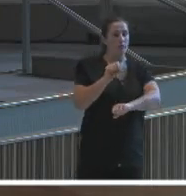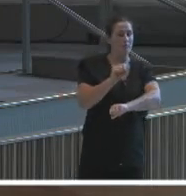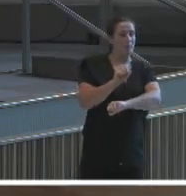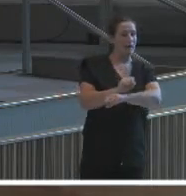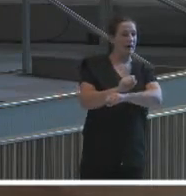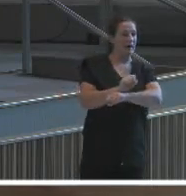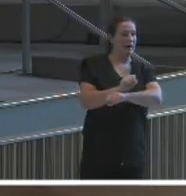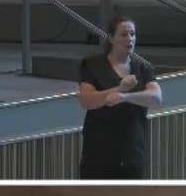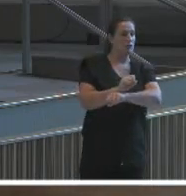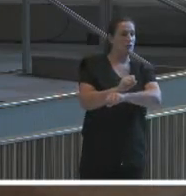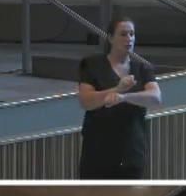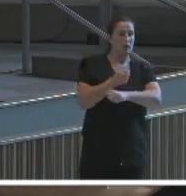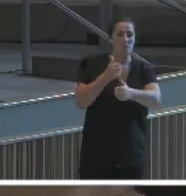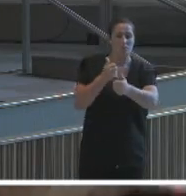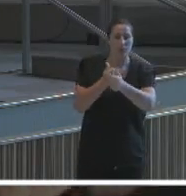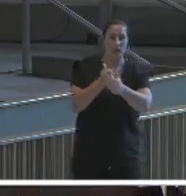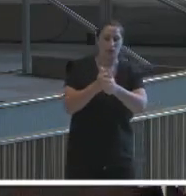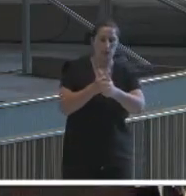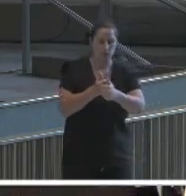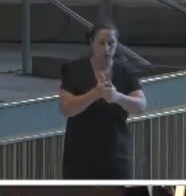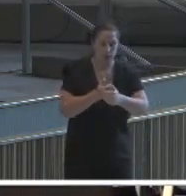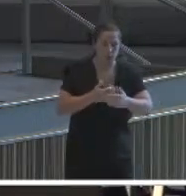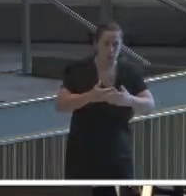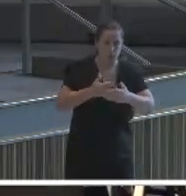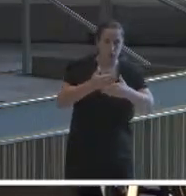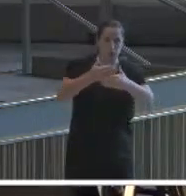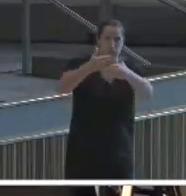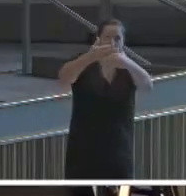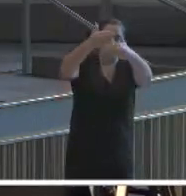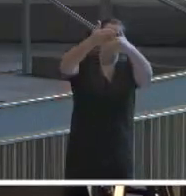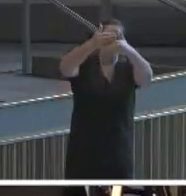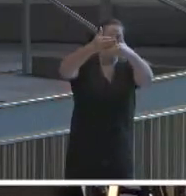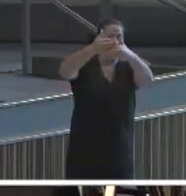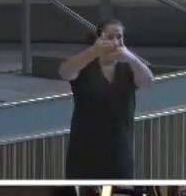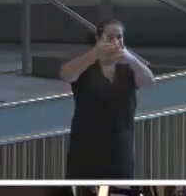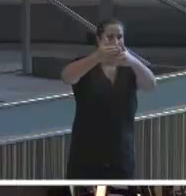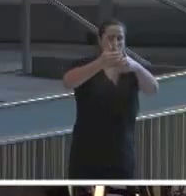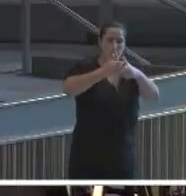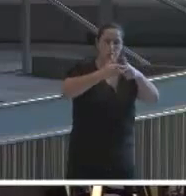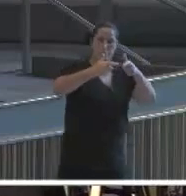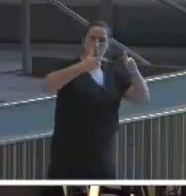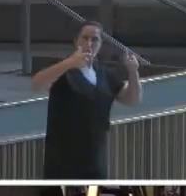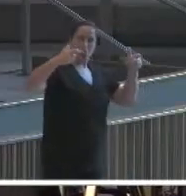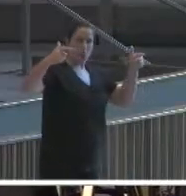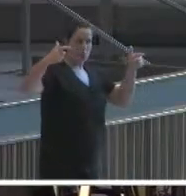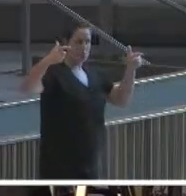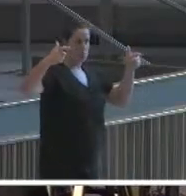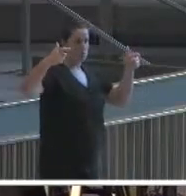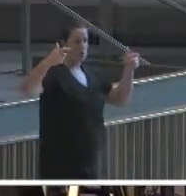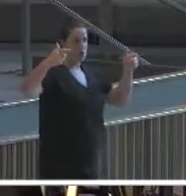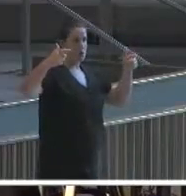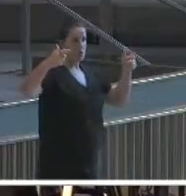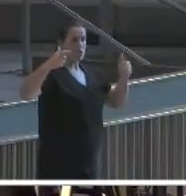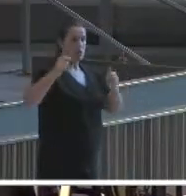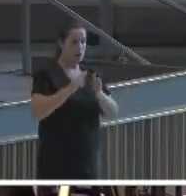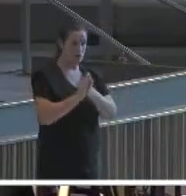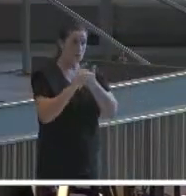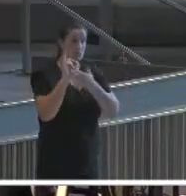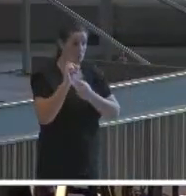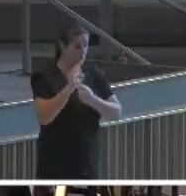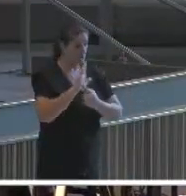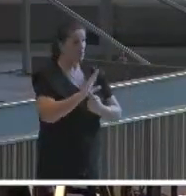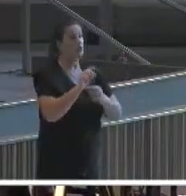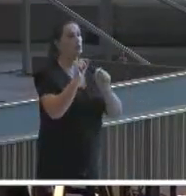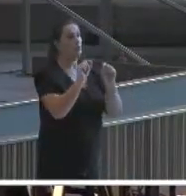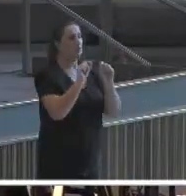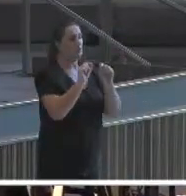a muralha de Jericó. Então, para você ter uma ideia, a Bíblia nos ensina, e a arqueologia nos mostra, que a